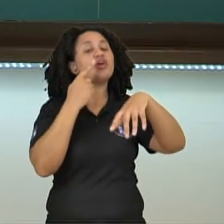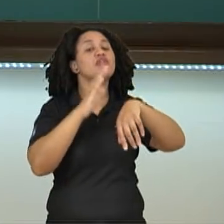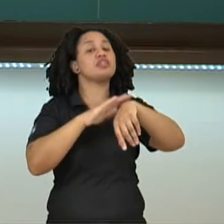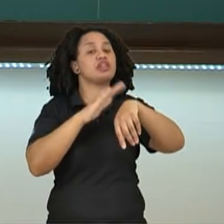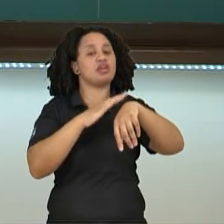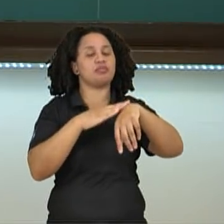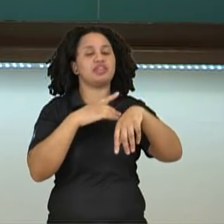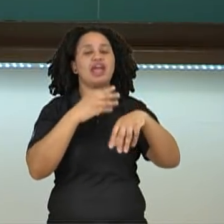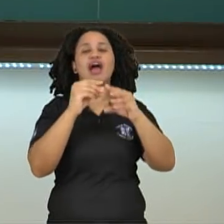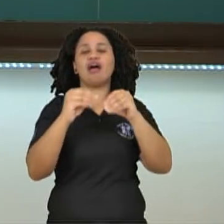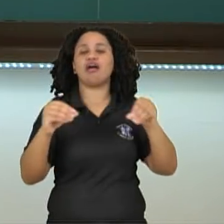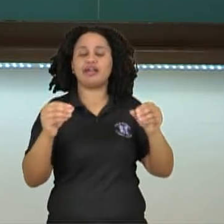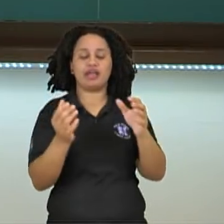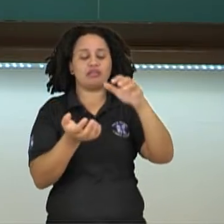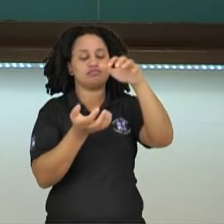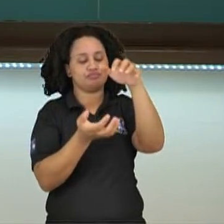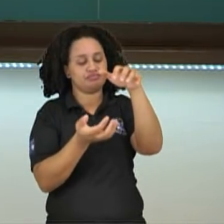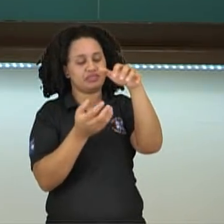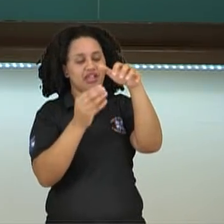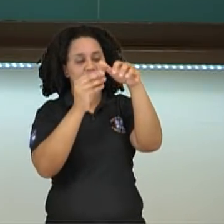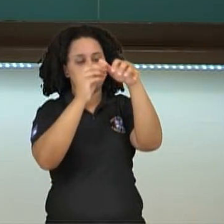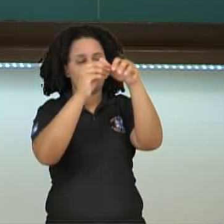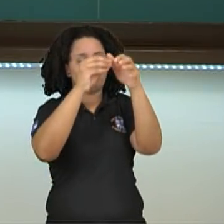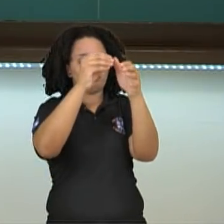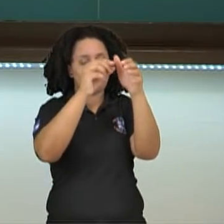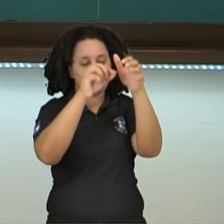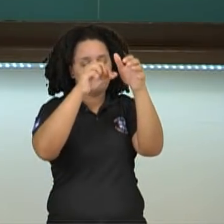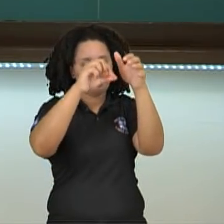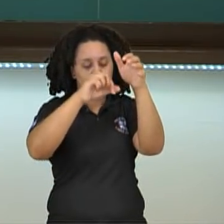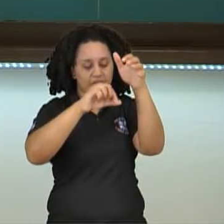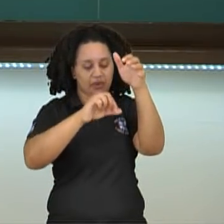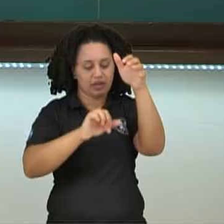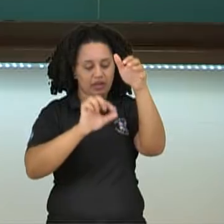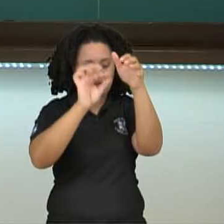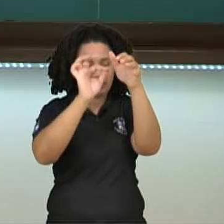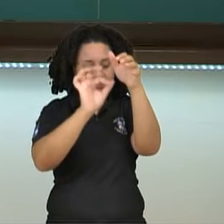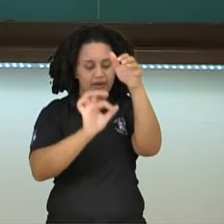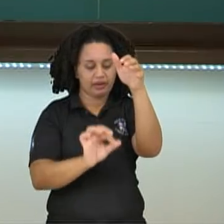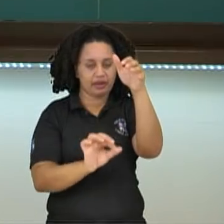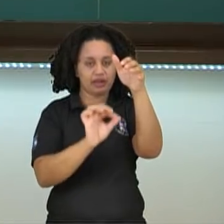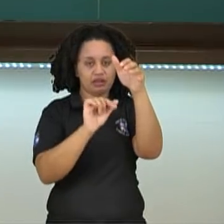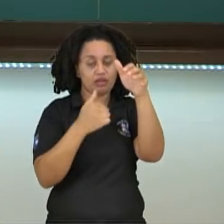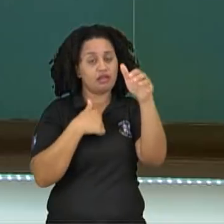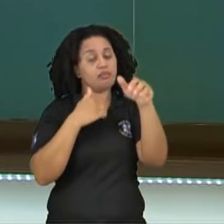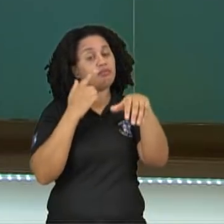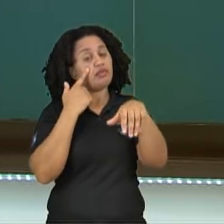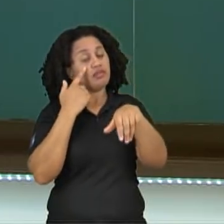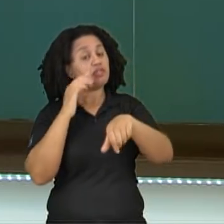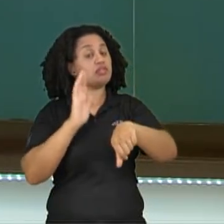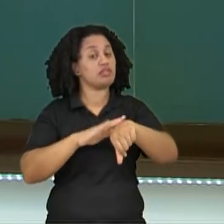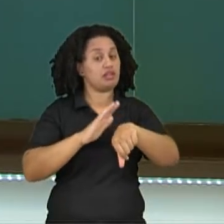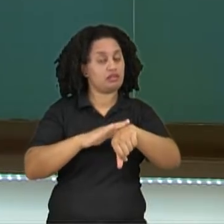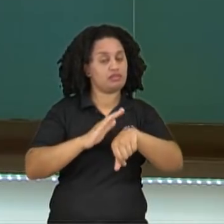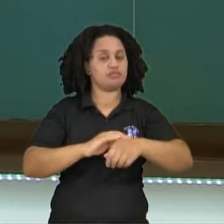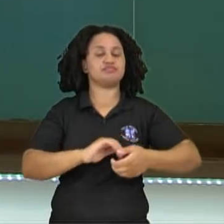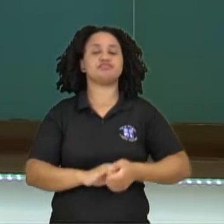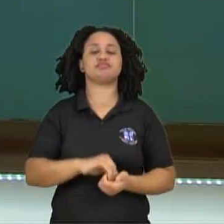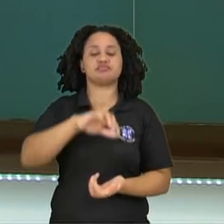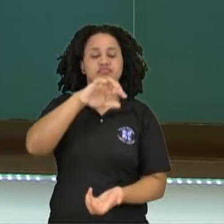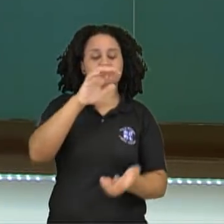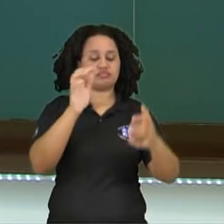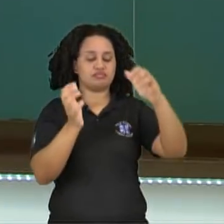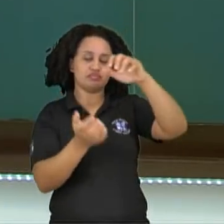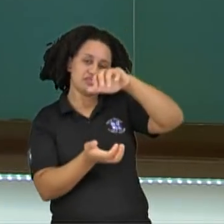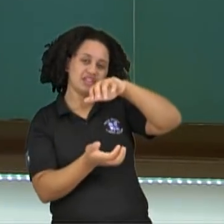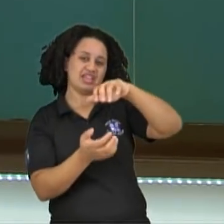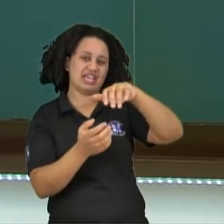vai caindo de uma parte do espaço da ampulheta para o outro, fazendo a contagem do tempo. A ampulheta, assim como outras